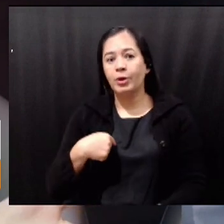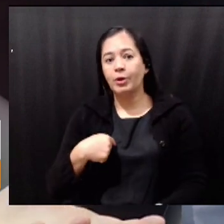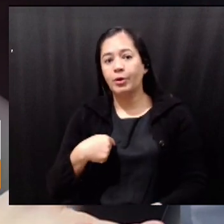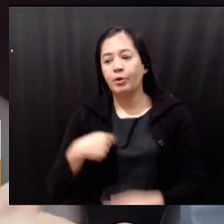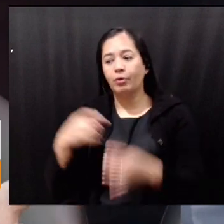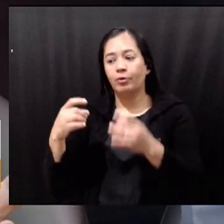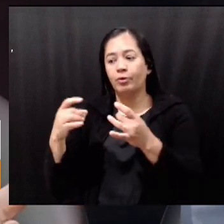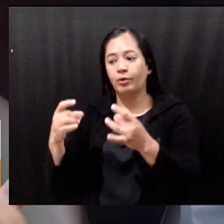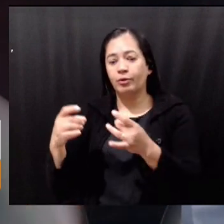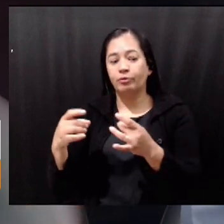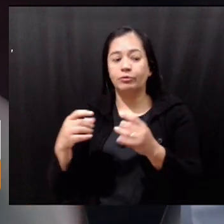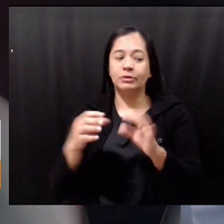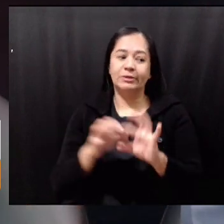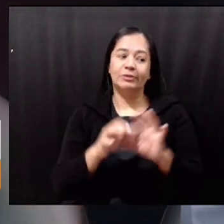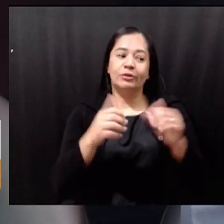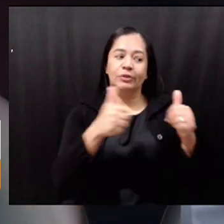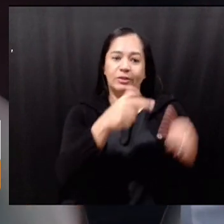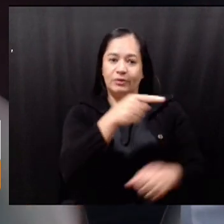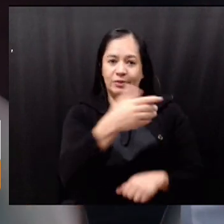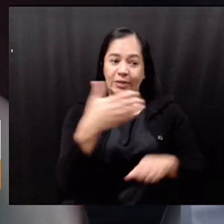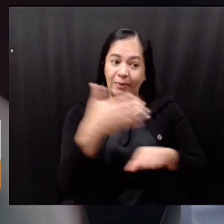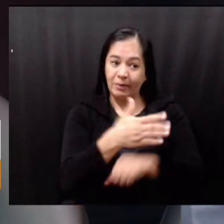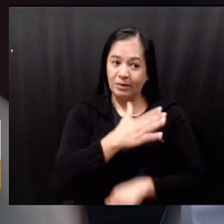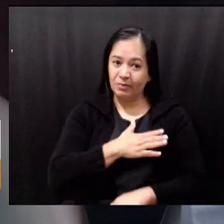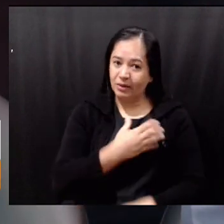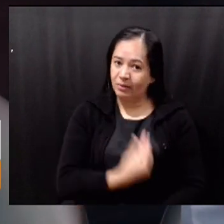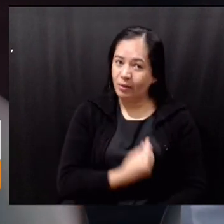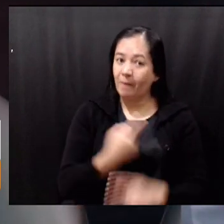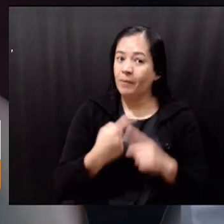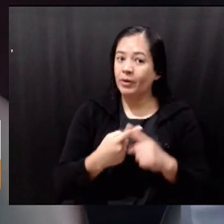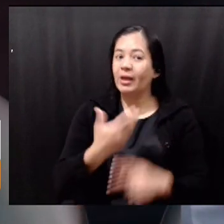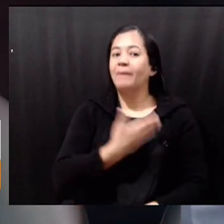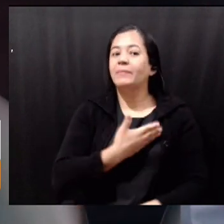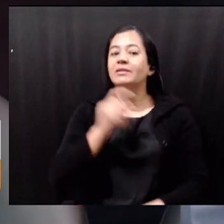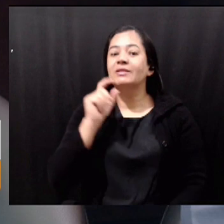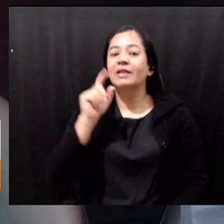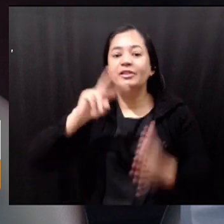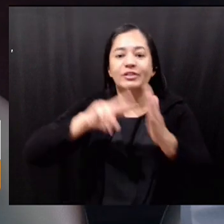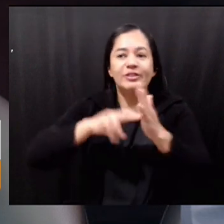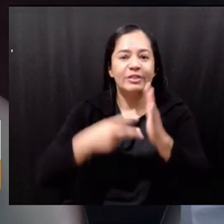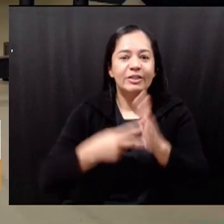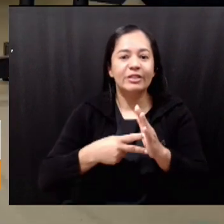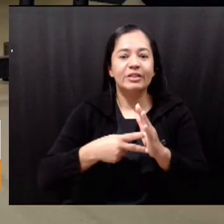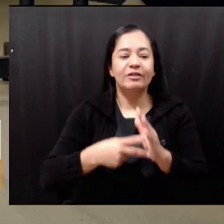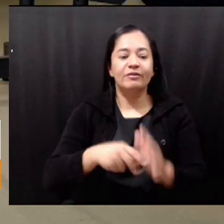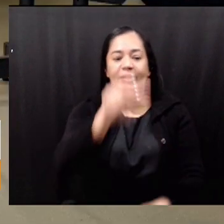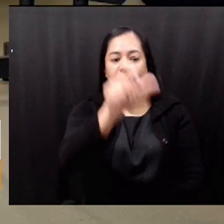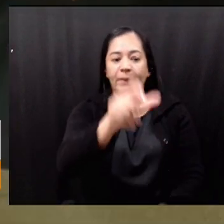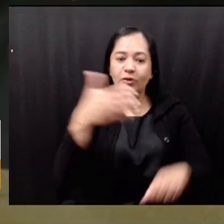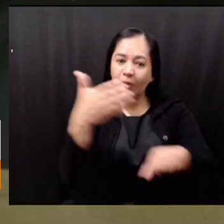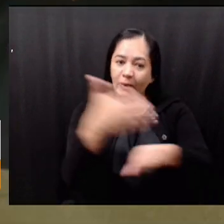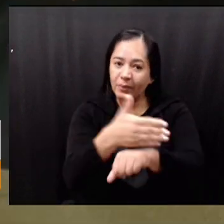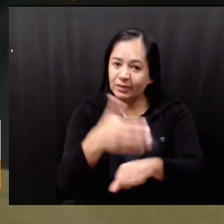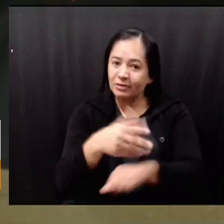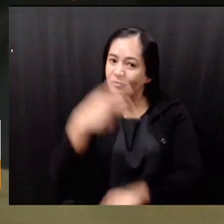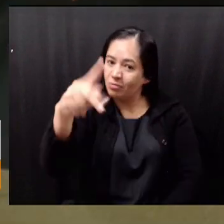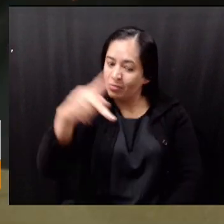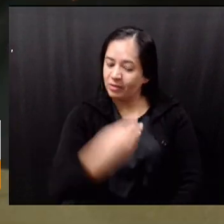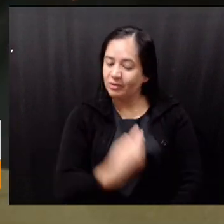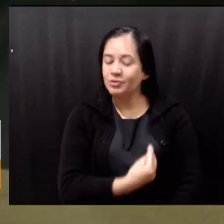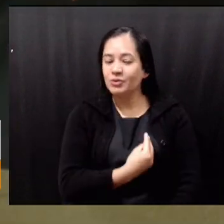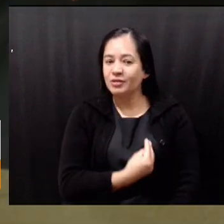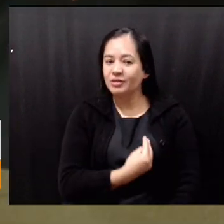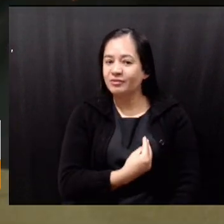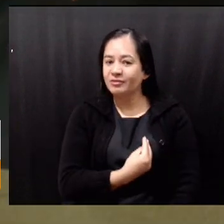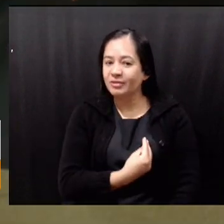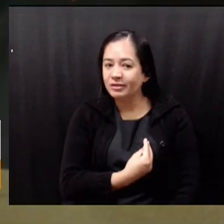da minha vida, porque afinal de contas, a amizade é deixar um sujeito participar da minha vida. Uhum. É isso mesmo. Agora quando você fala isso, Renan,